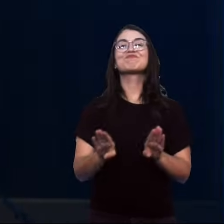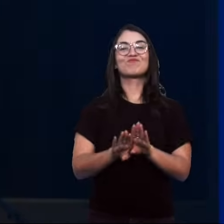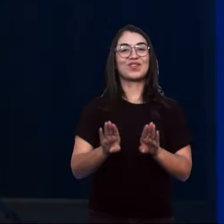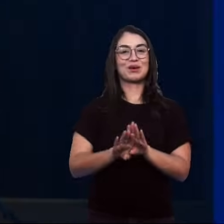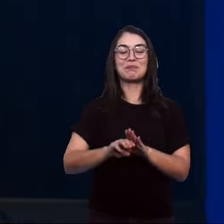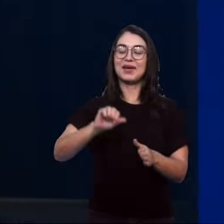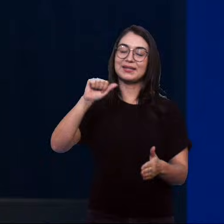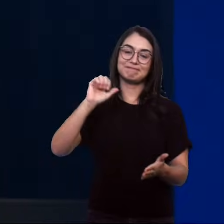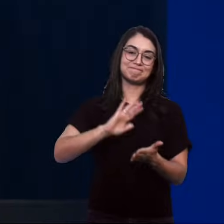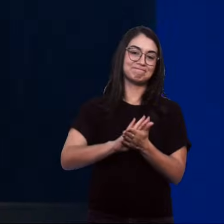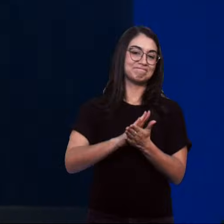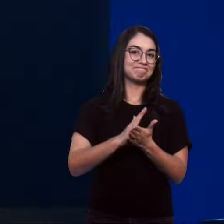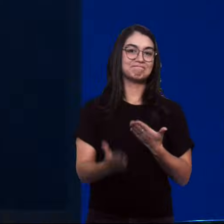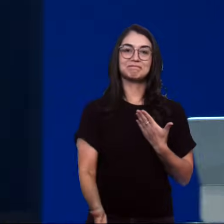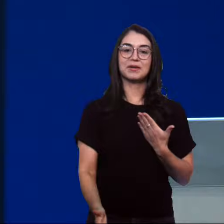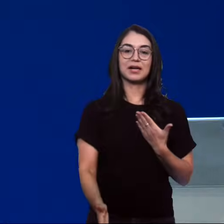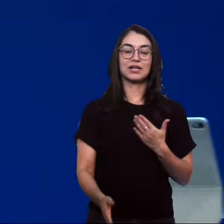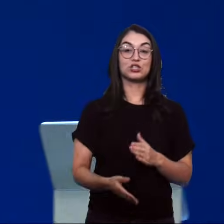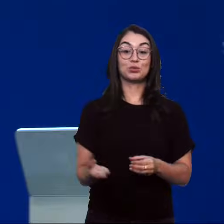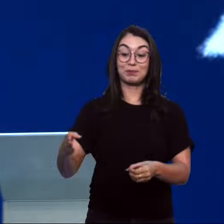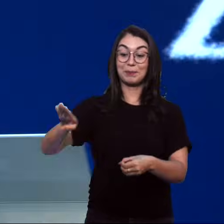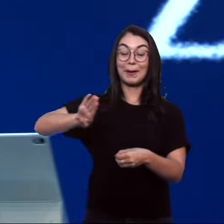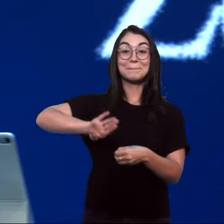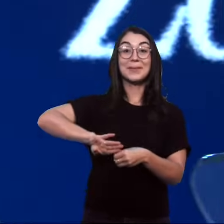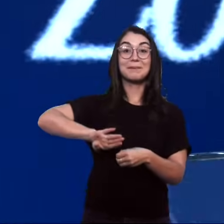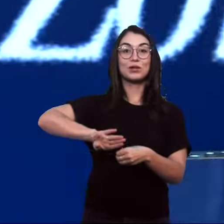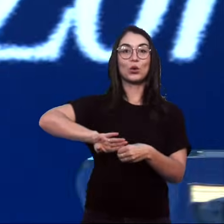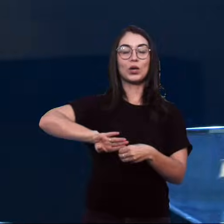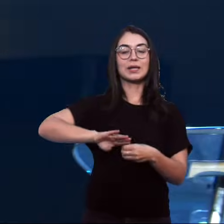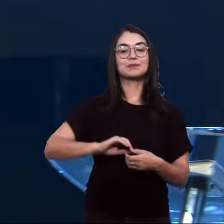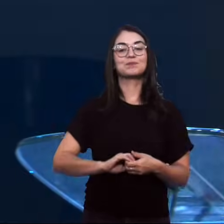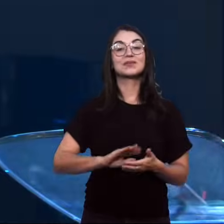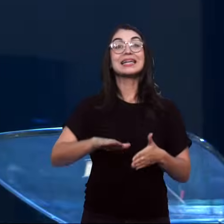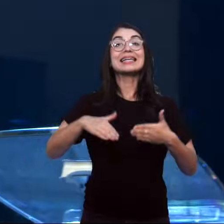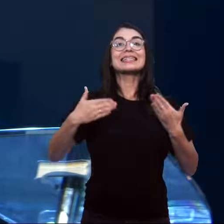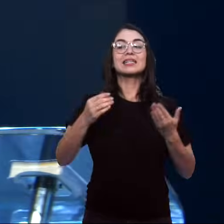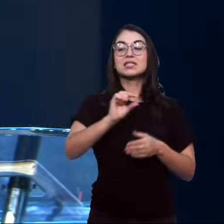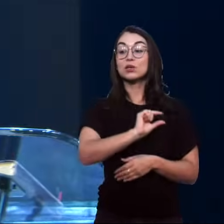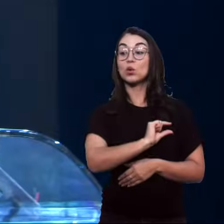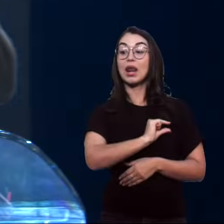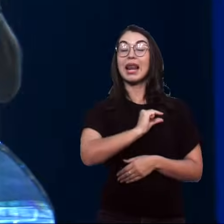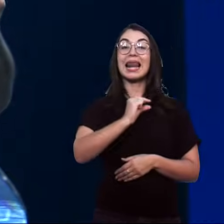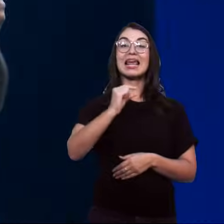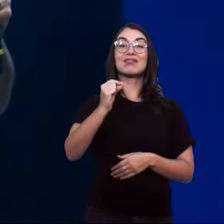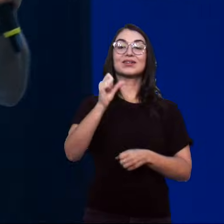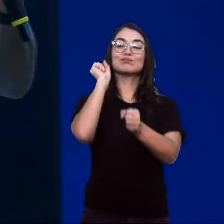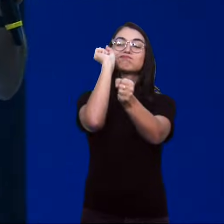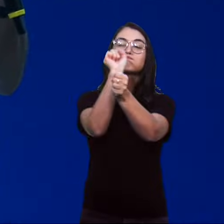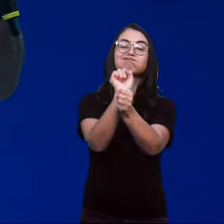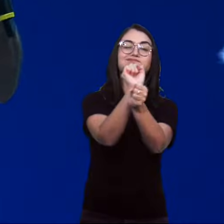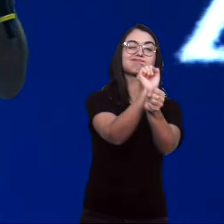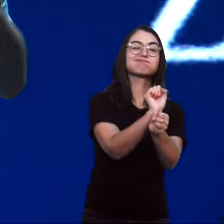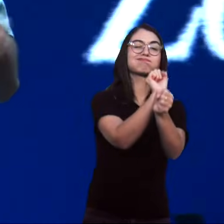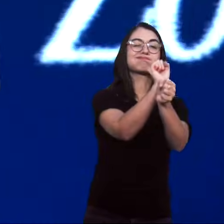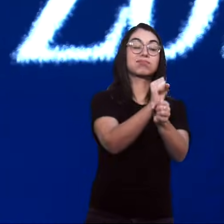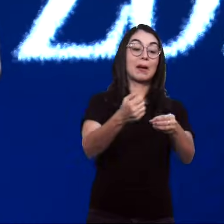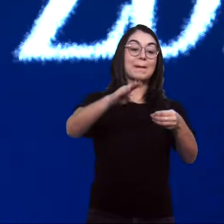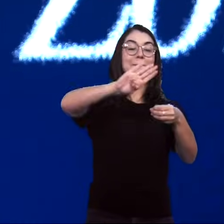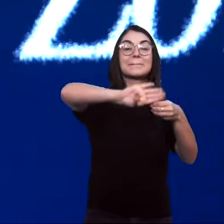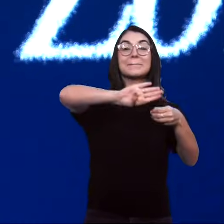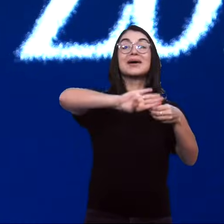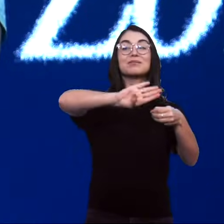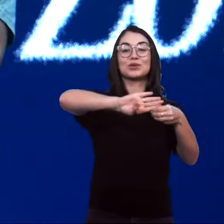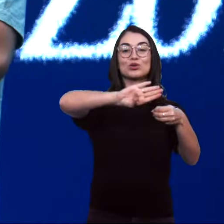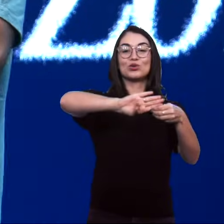do sul caiu para a Babilônia. E aí eles são levados como escravos para a Babilônia. E